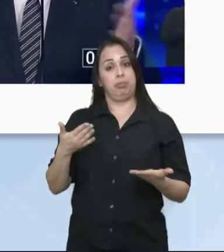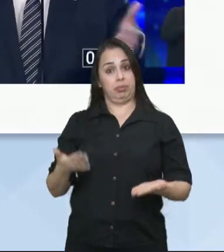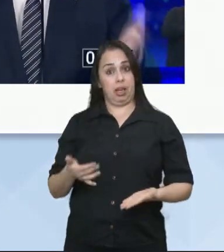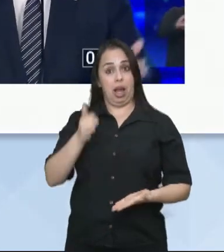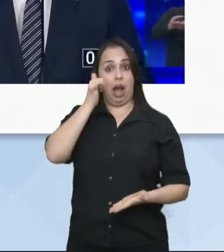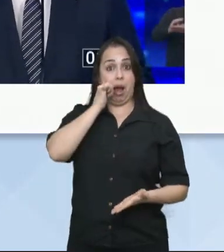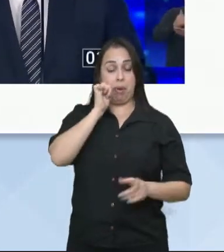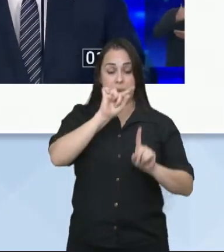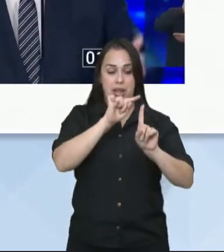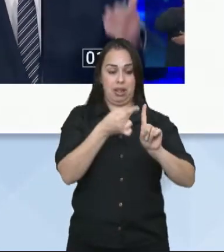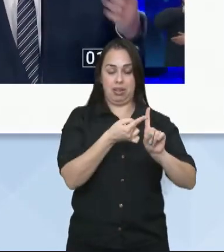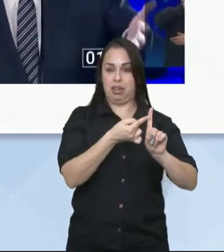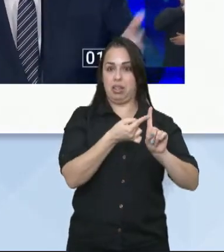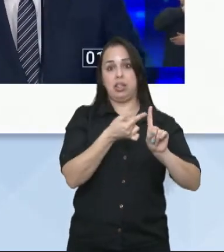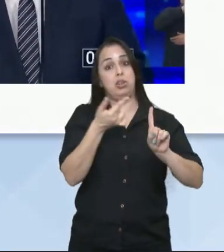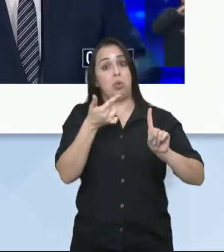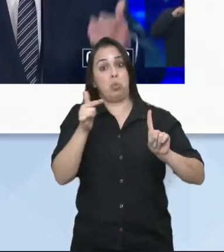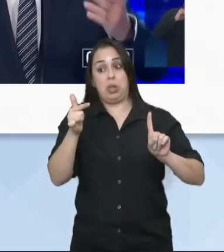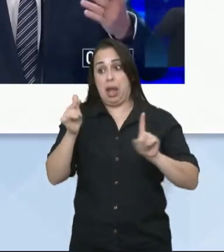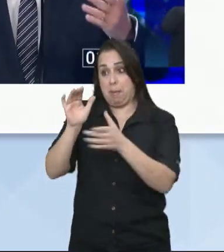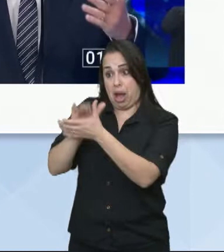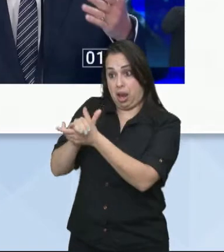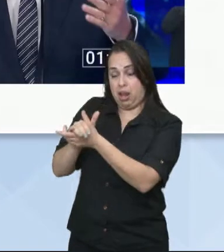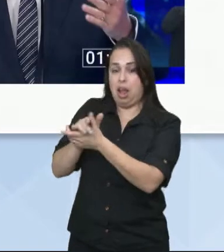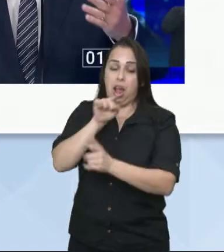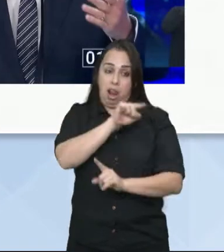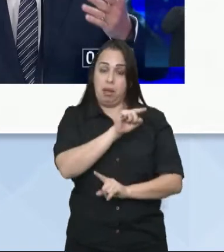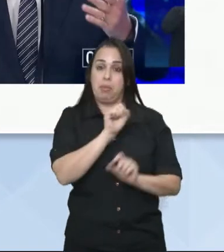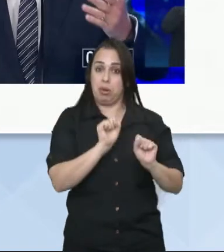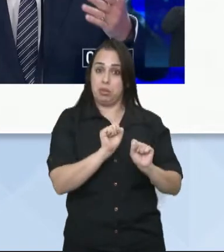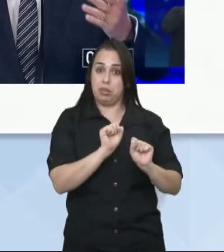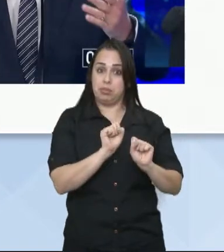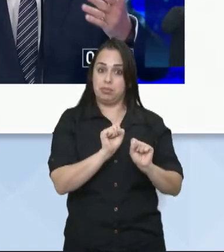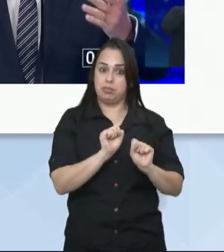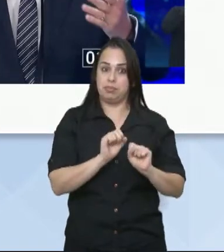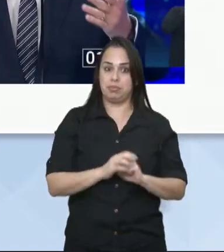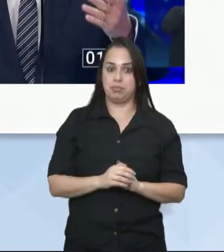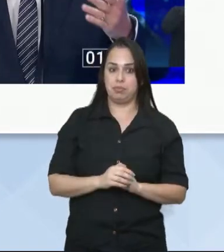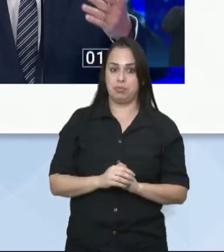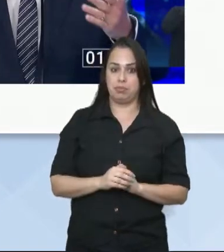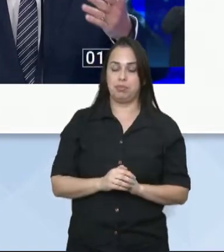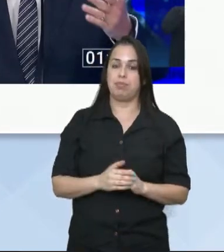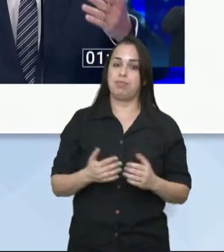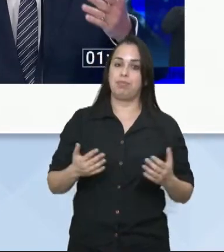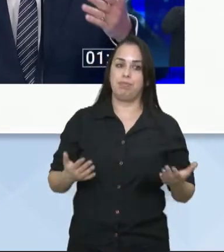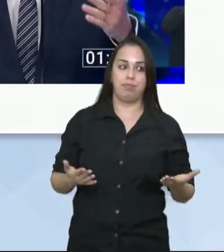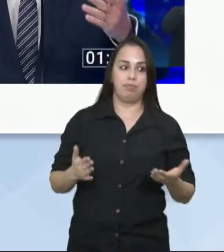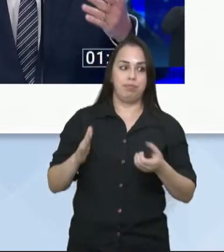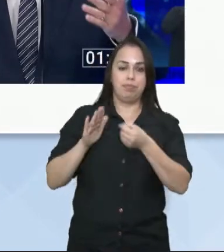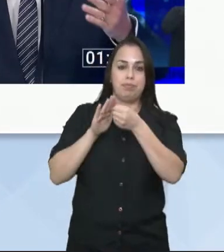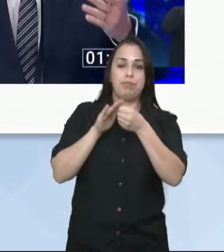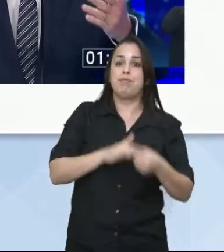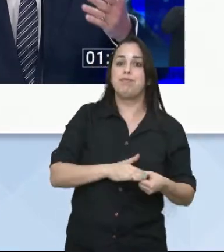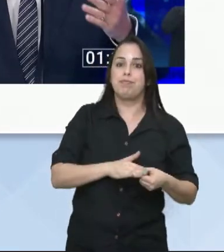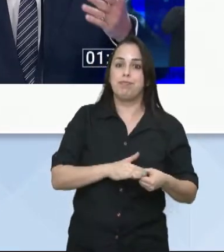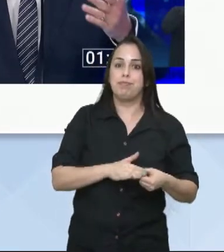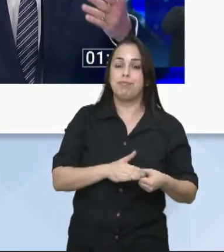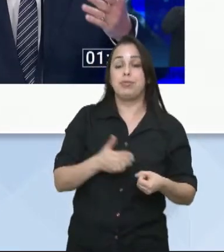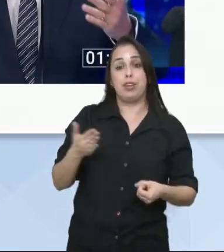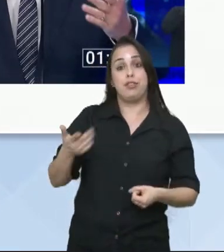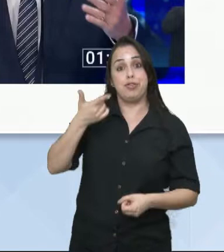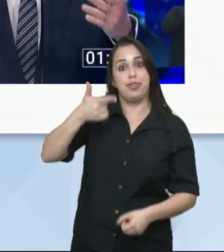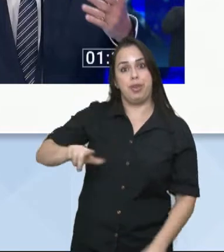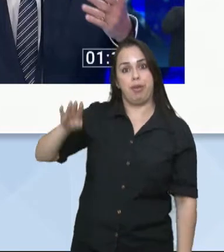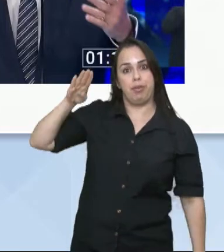e está sem marido, ela pode... Então, aí mais uma misoginia do presidente